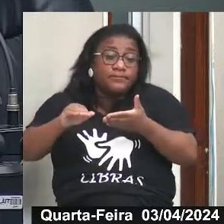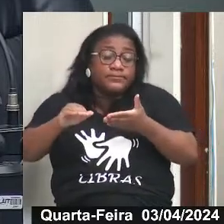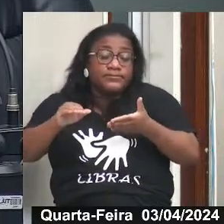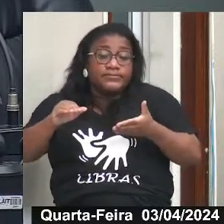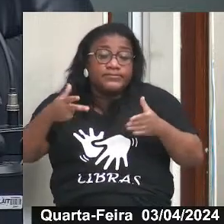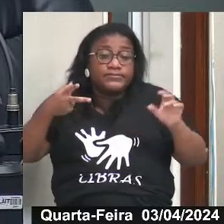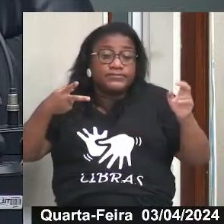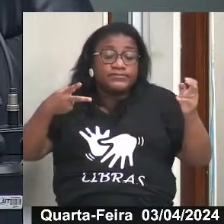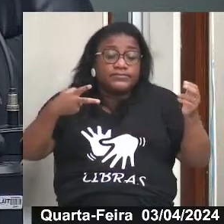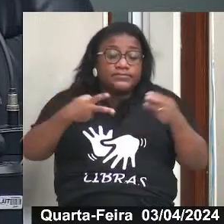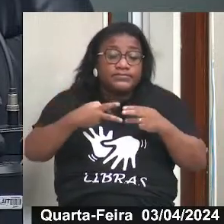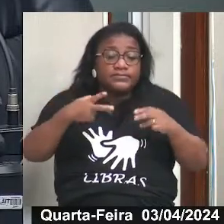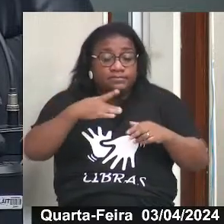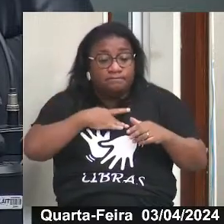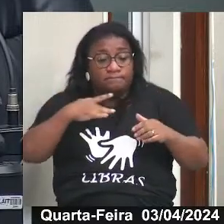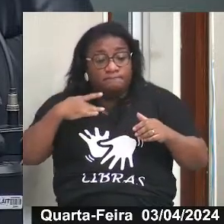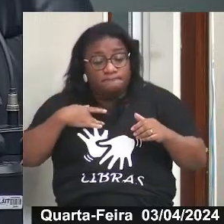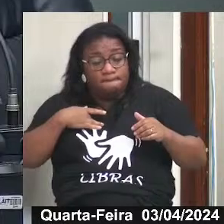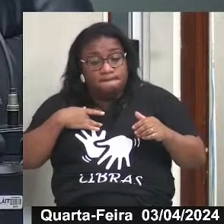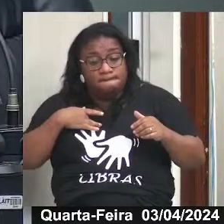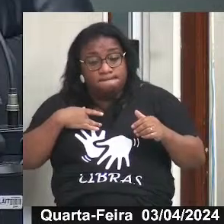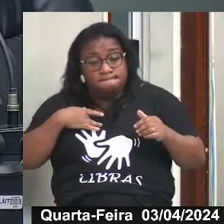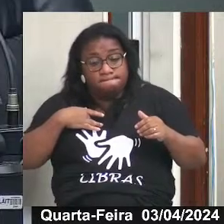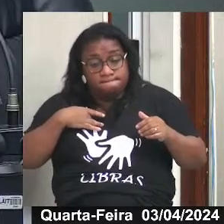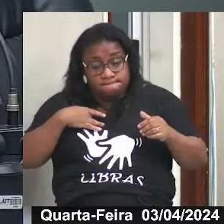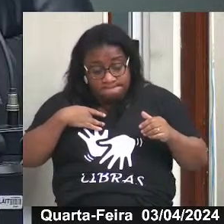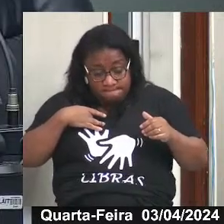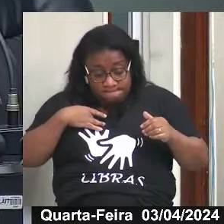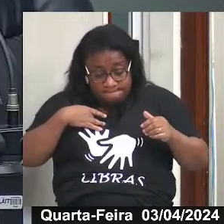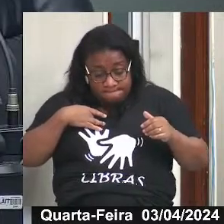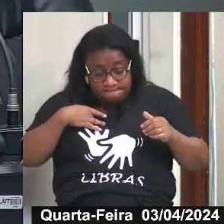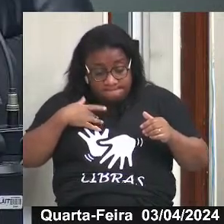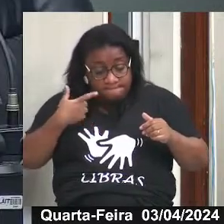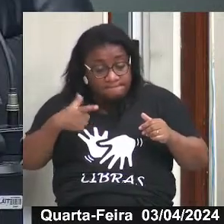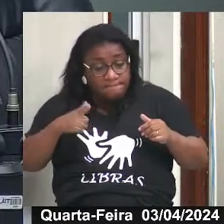Municipal de Saúde e ela manda para o